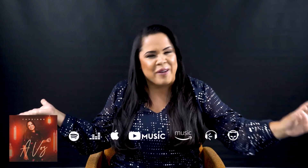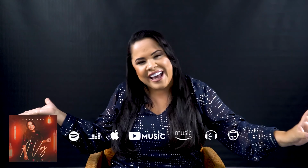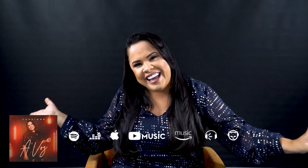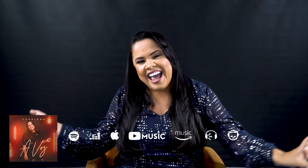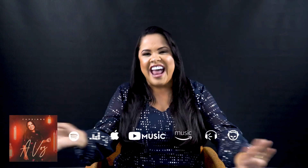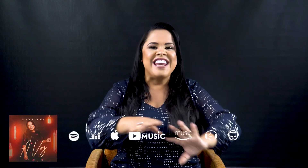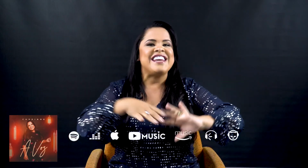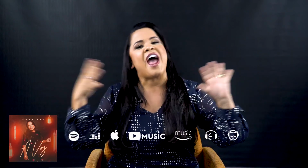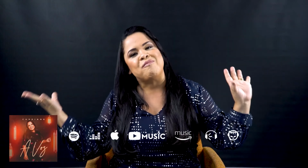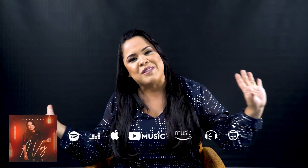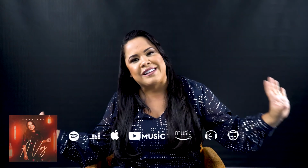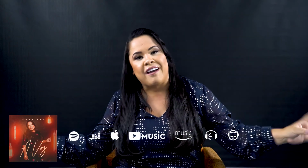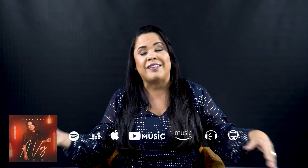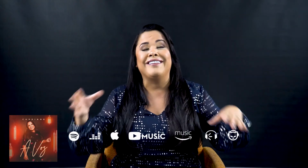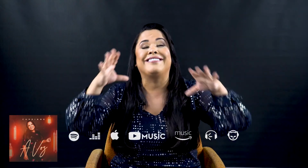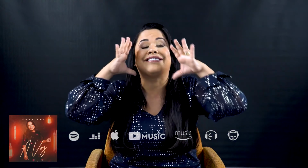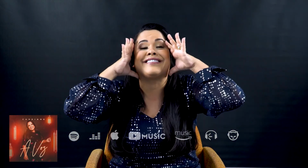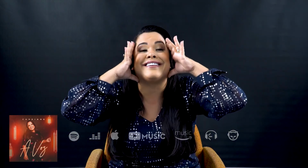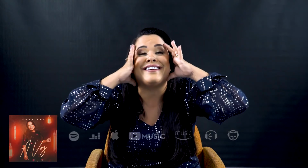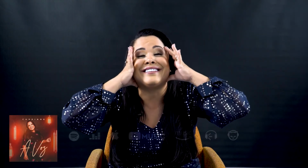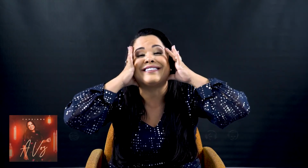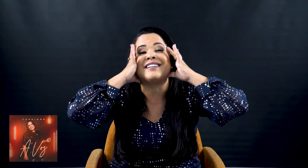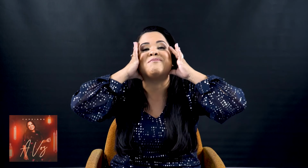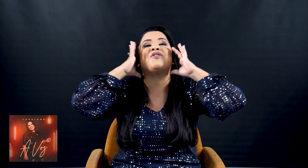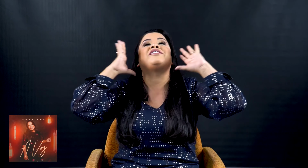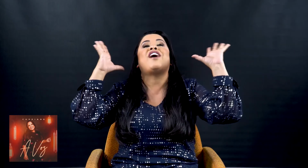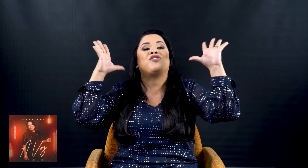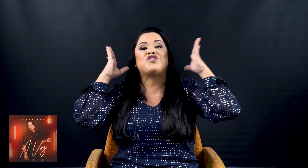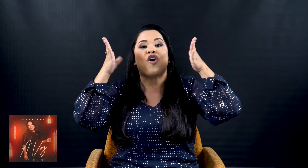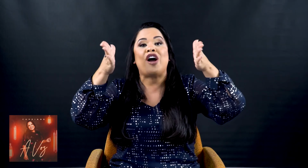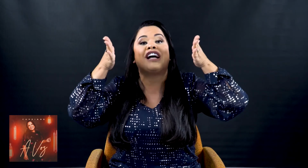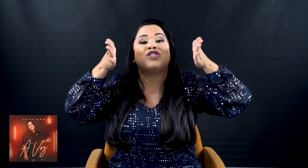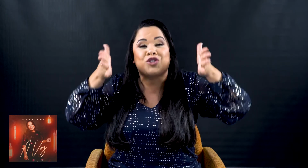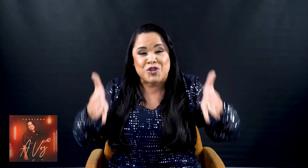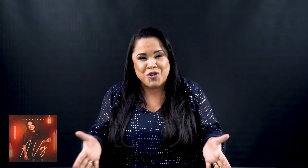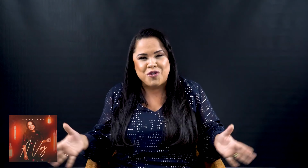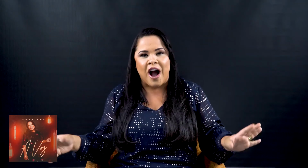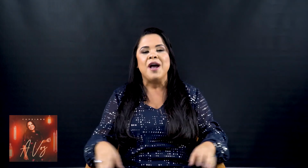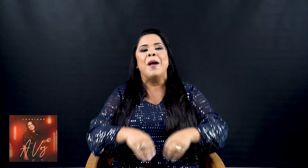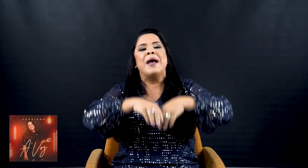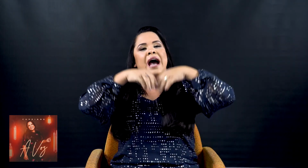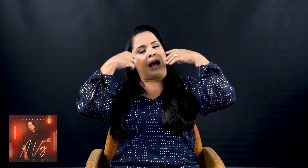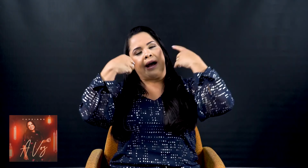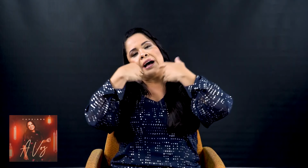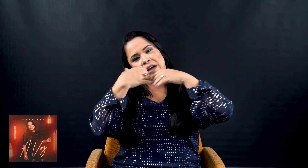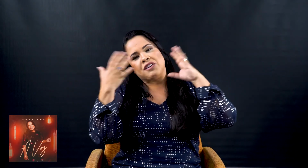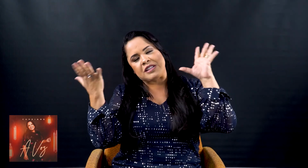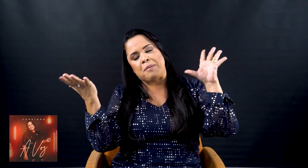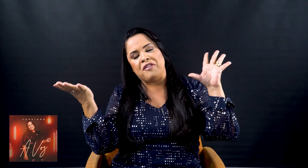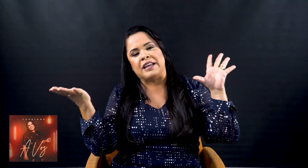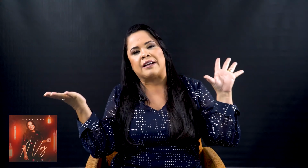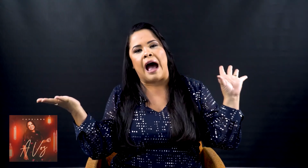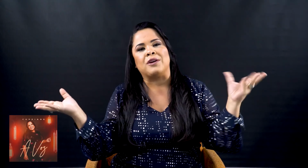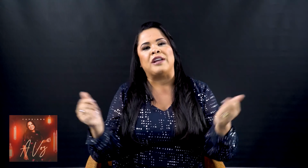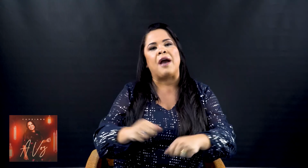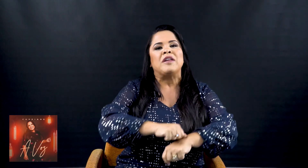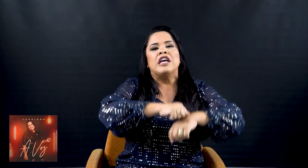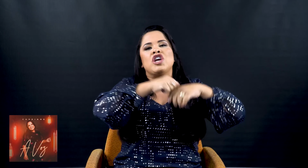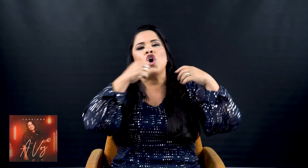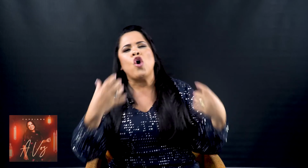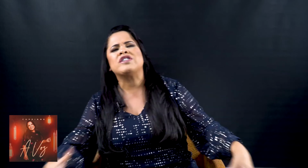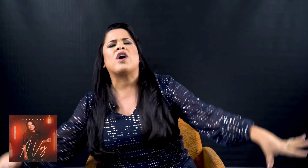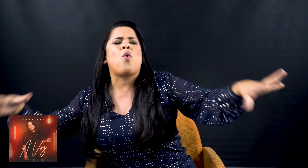Google Play, Napster, tem tantas, meu Deus, escolhe a sua, a que você preferir, claro,